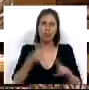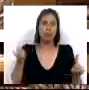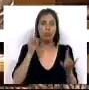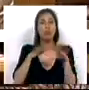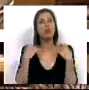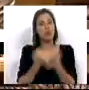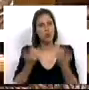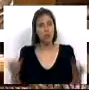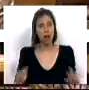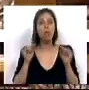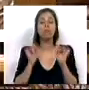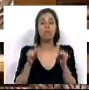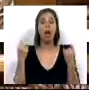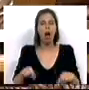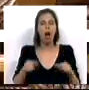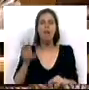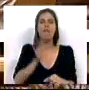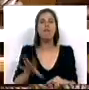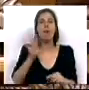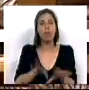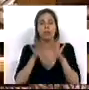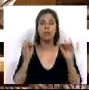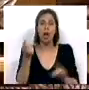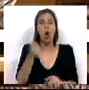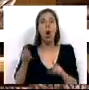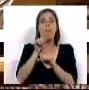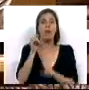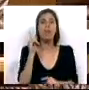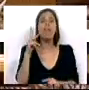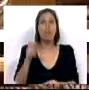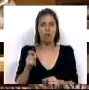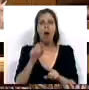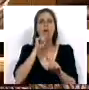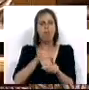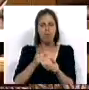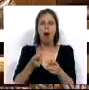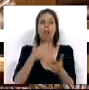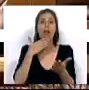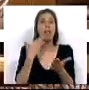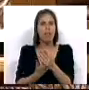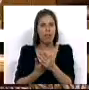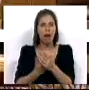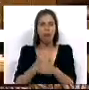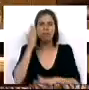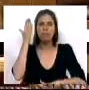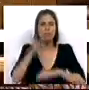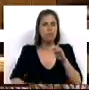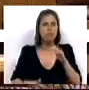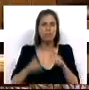injustiça social e à existência de mecanismos como o aumento do IVA, que podem despoletar a toda a